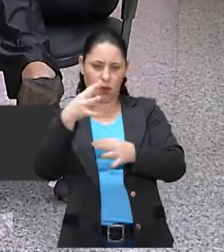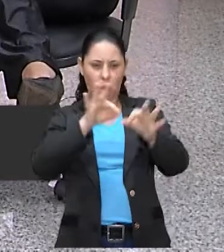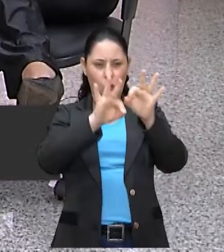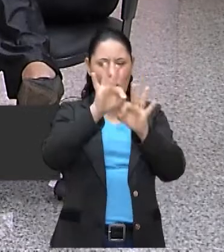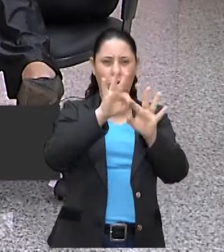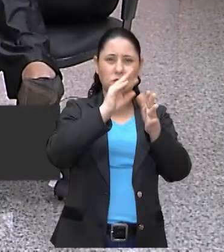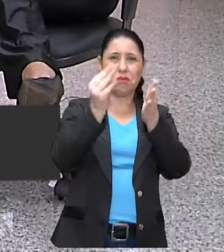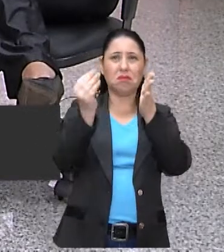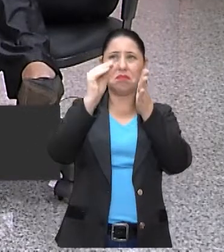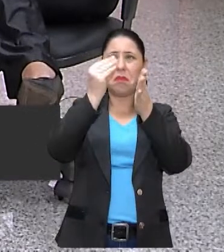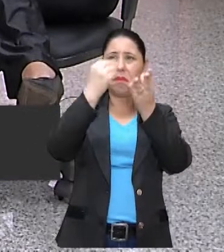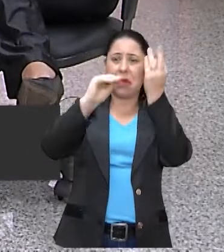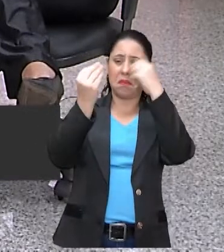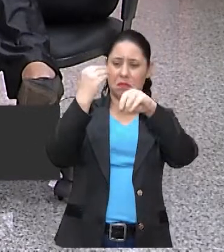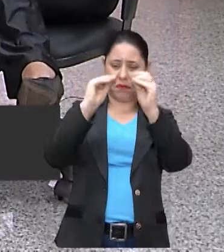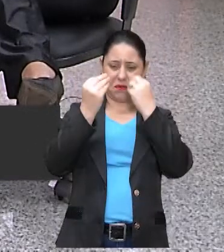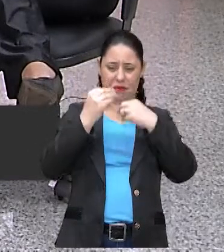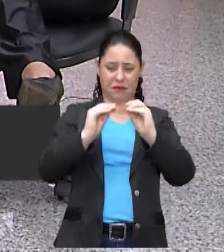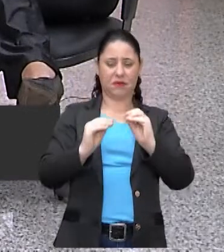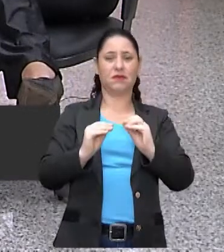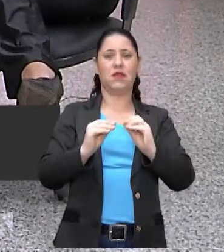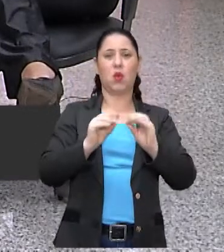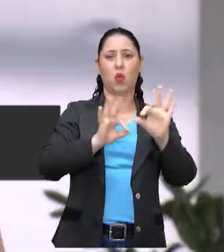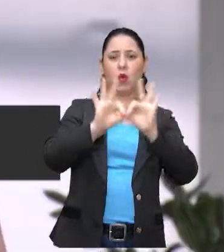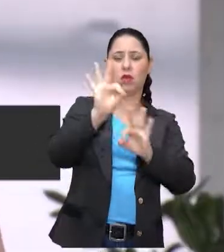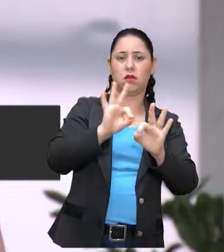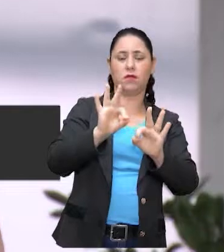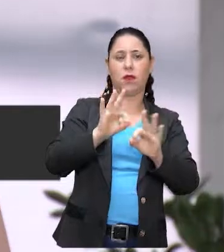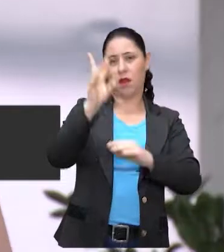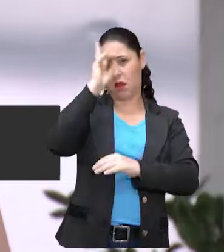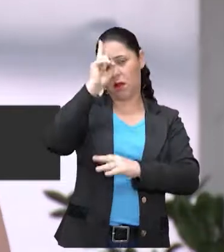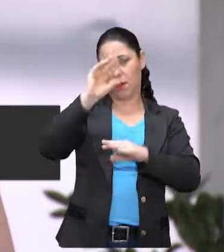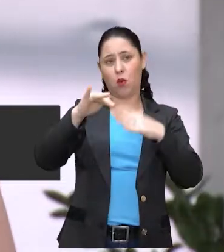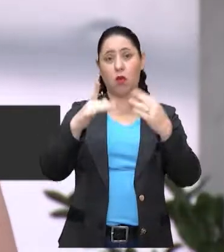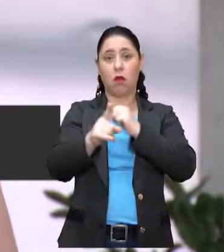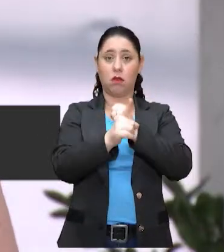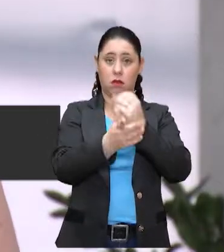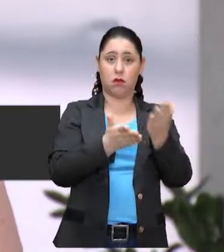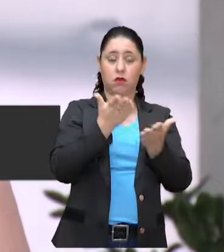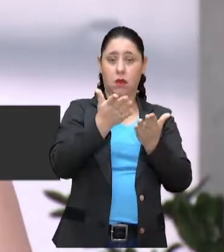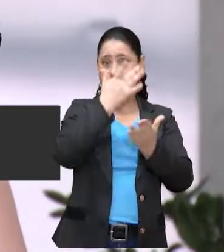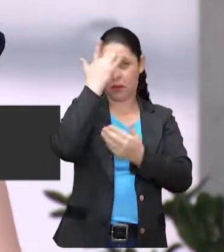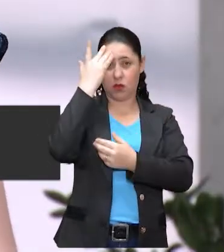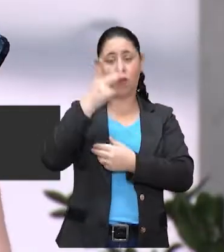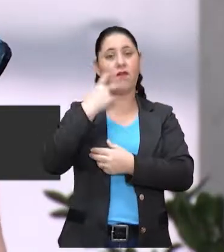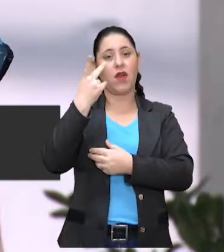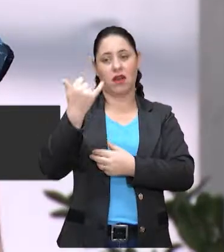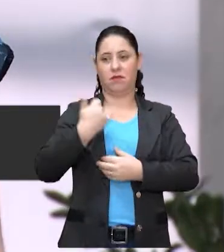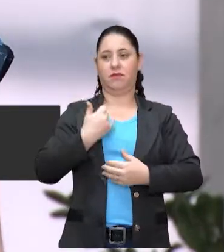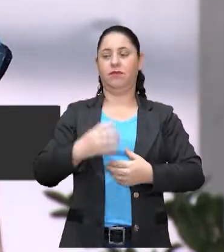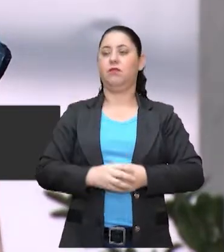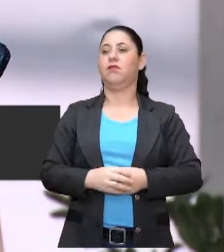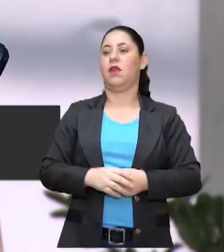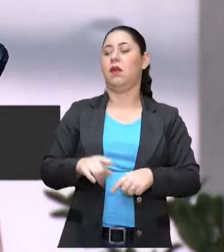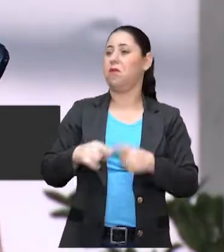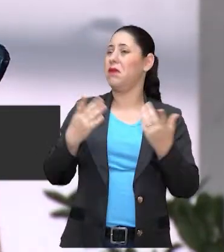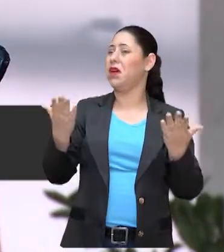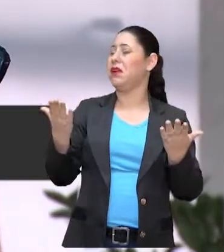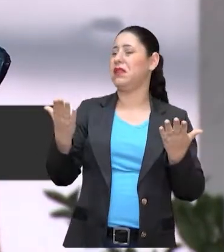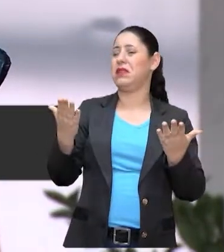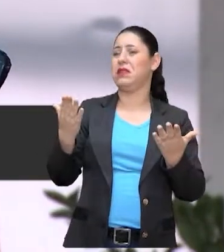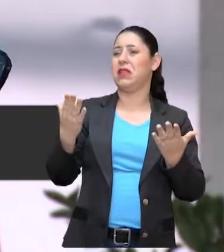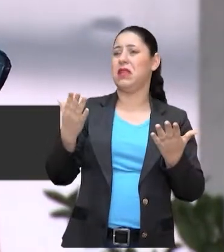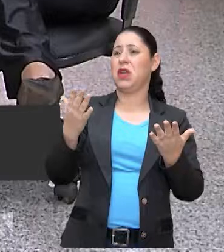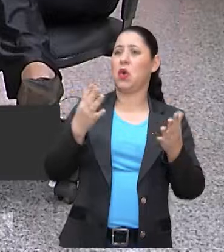planilha, tem que fazer o orçamento. Mas eu lembro muito de, quando eu faço atendimento, das pessoas falarem assim, Andréia, mas